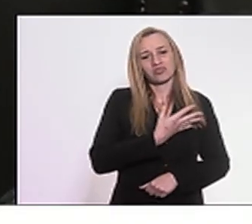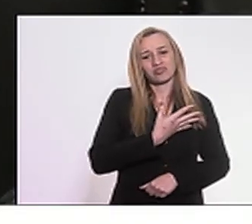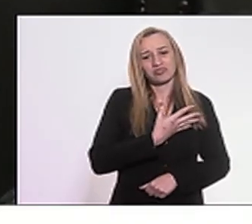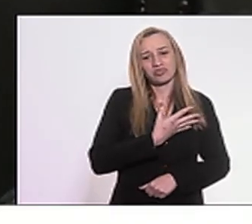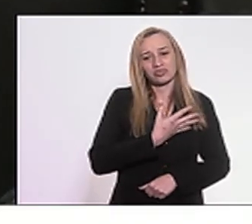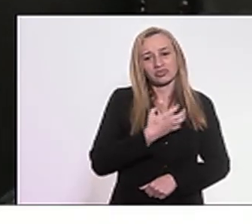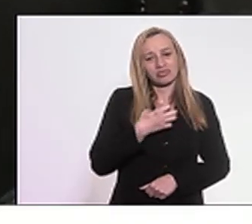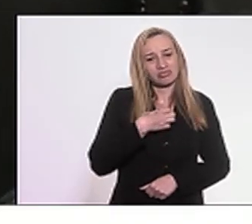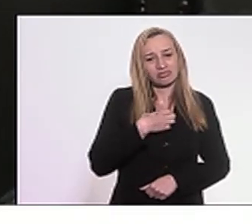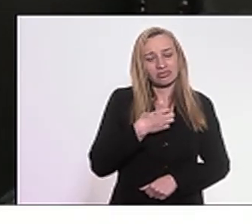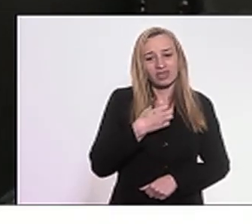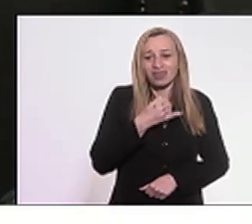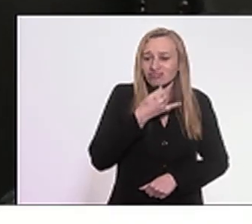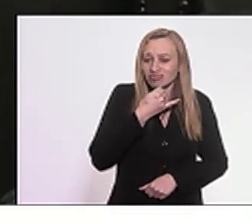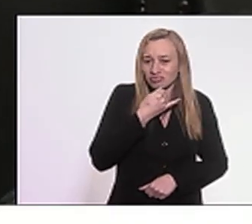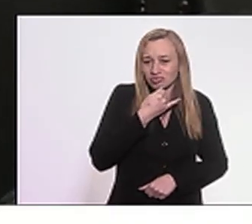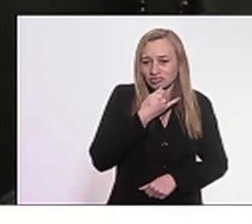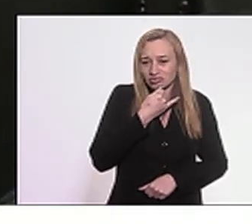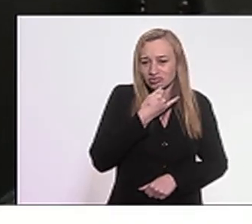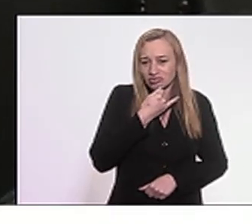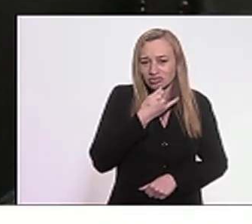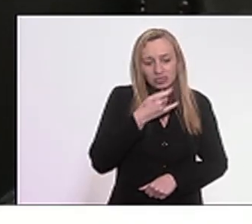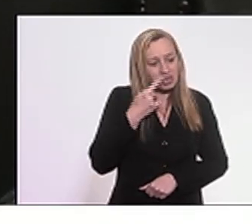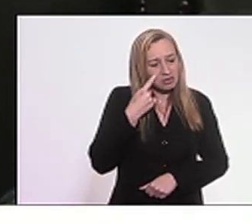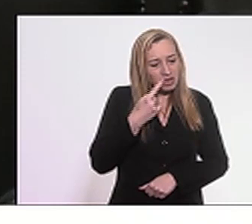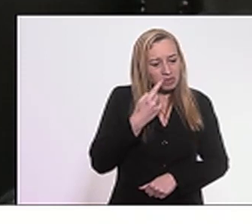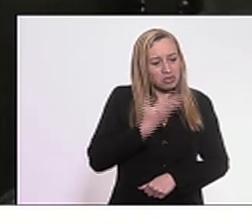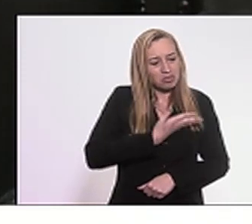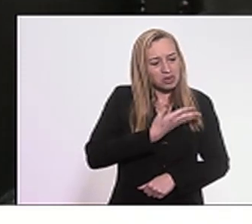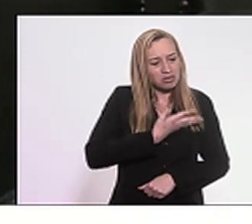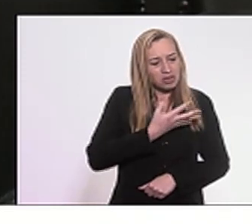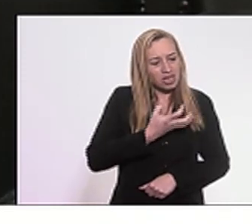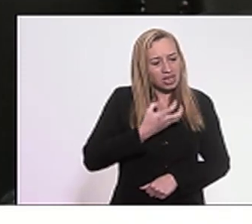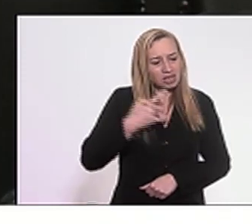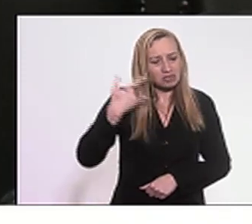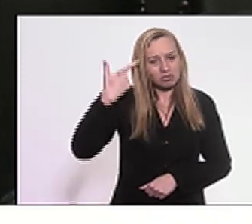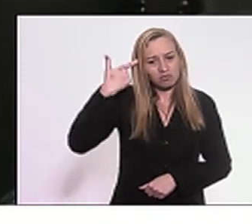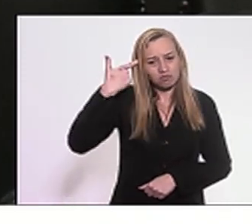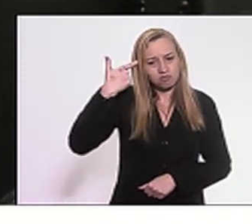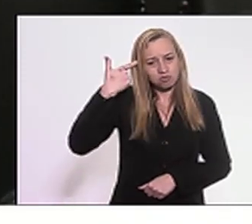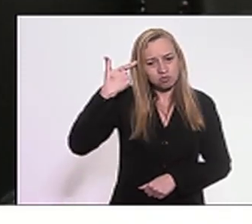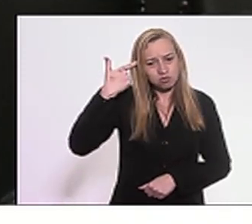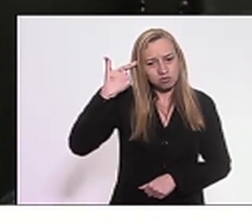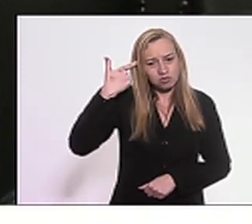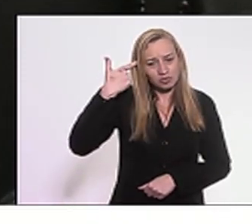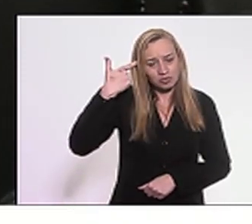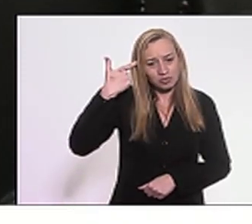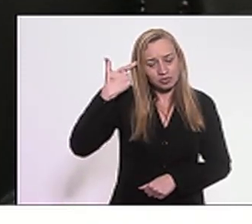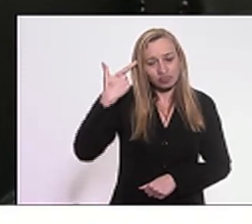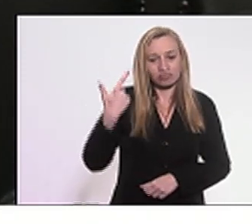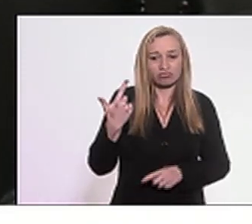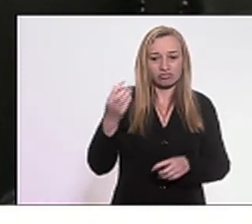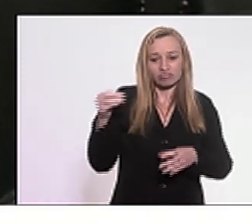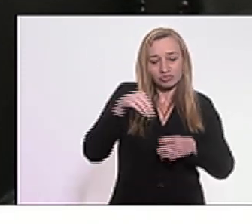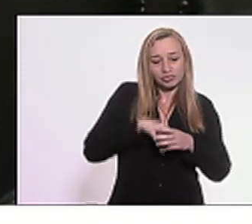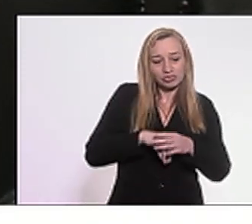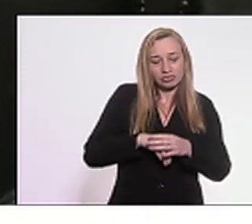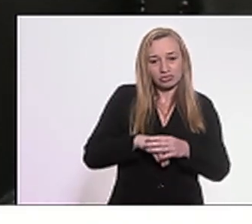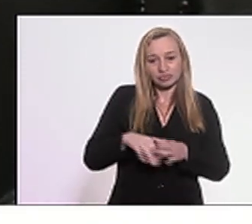muito triste, né? Você vê um colega nessa situação. E dentro da polícia hoje,